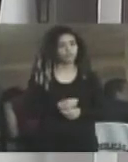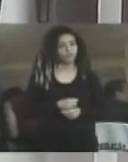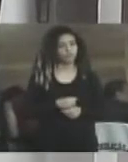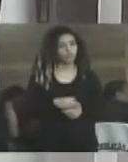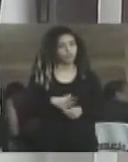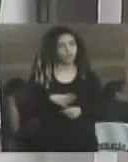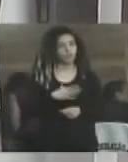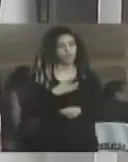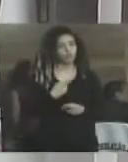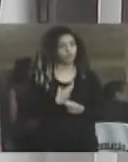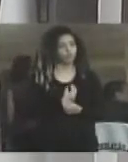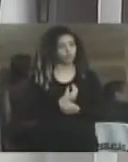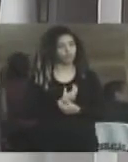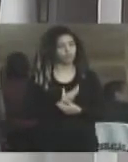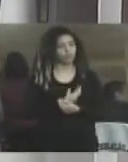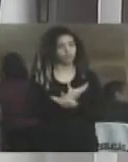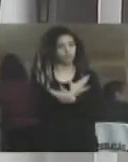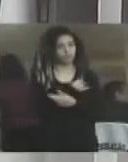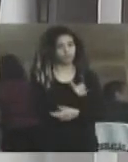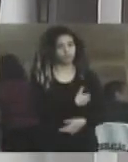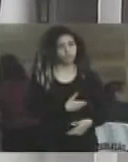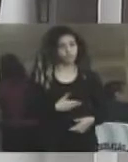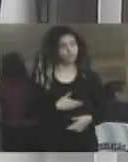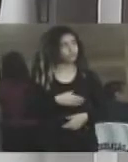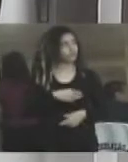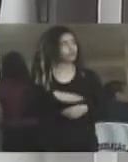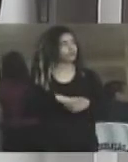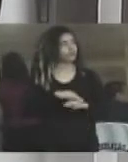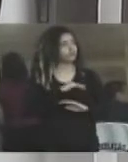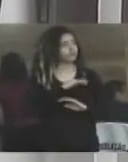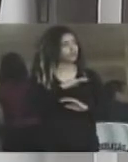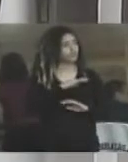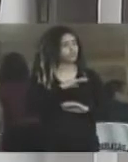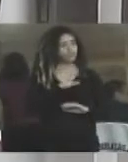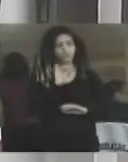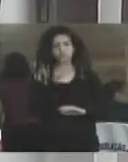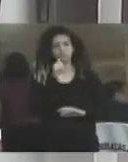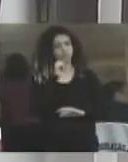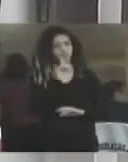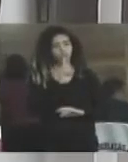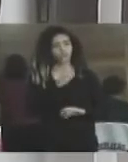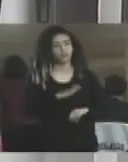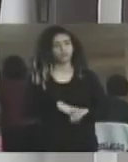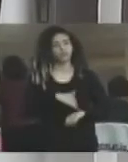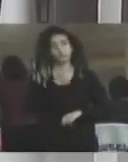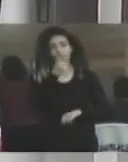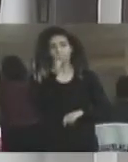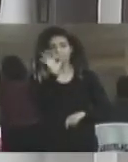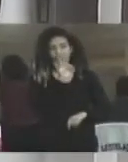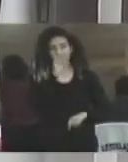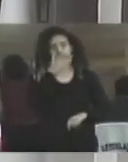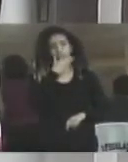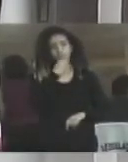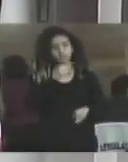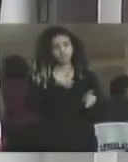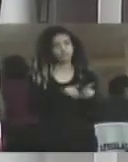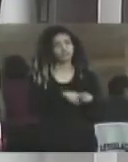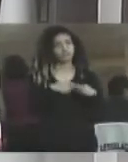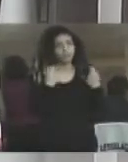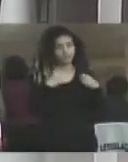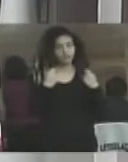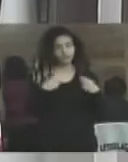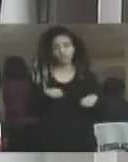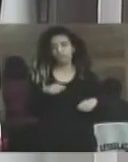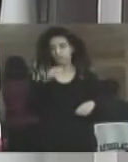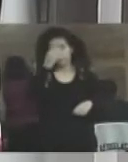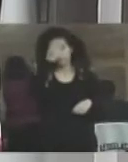de mama não atinge só as mulheres, atinge menos de 1% aos homens, mas atinge. Então, os homens também têm que se tocar,